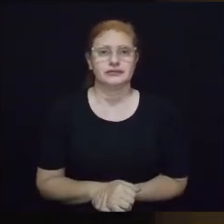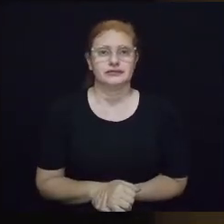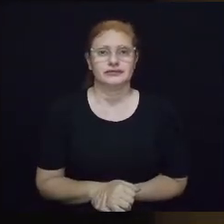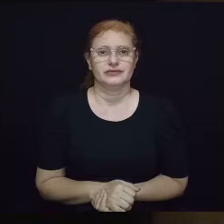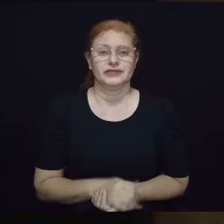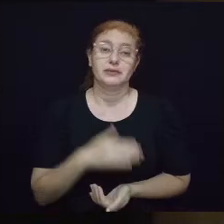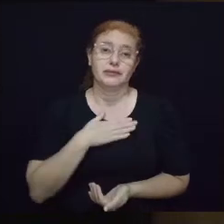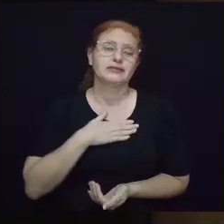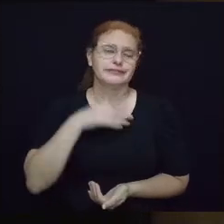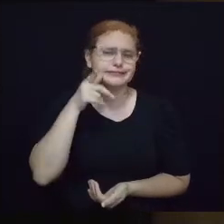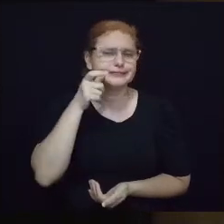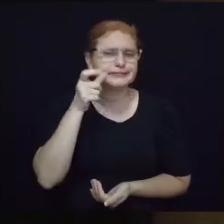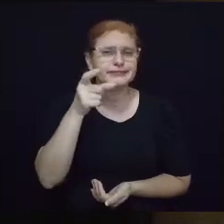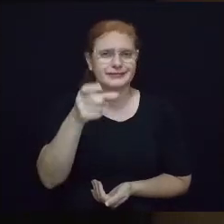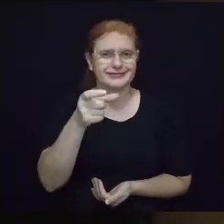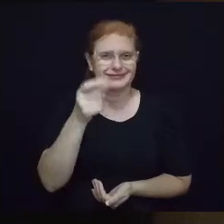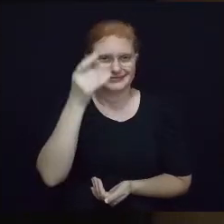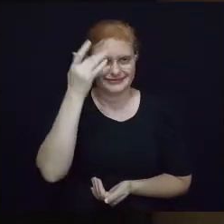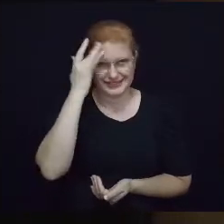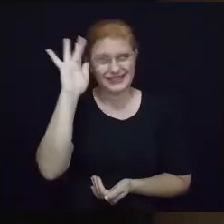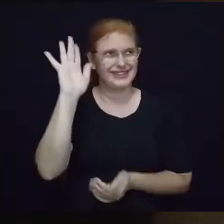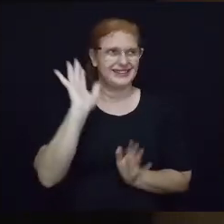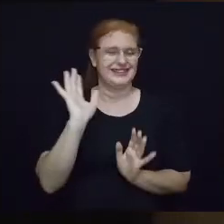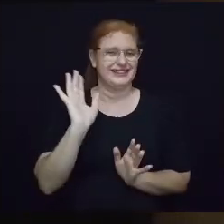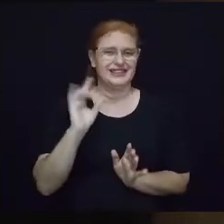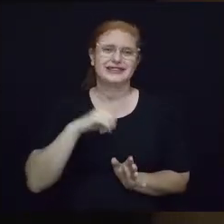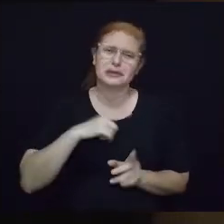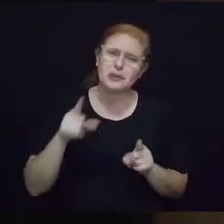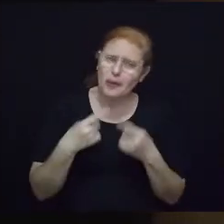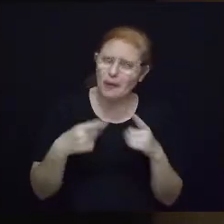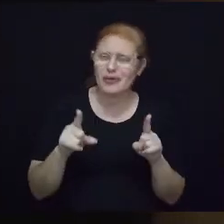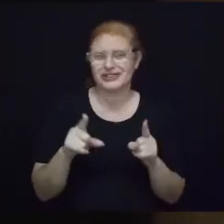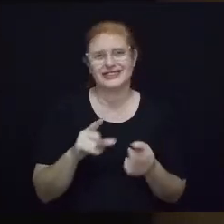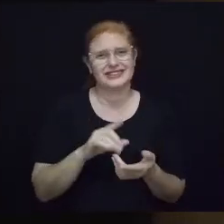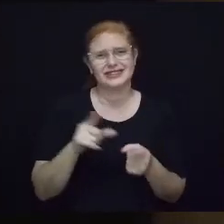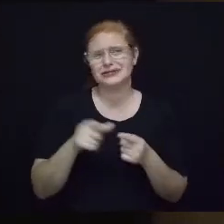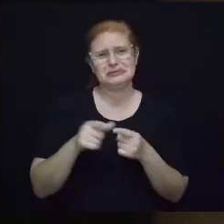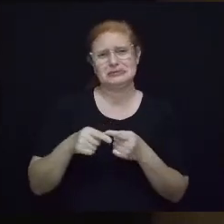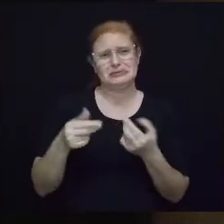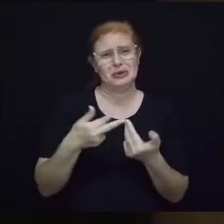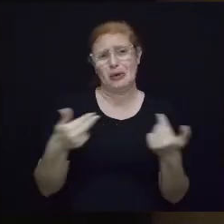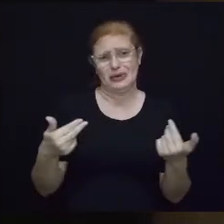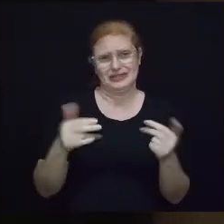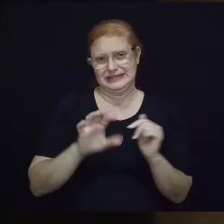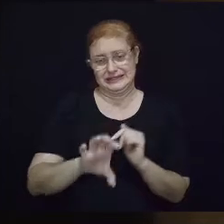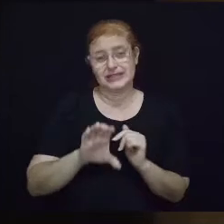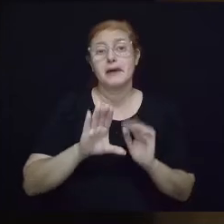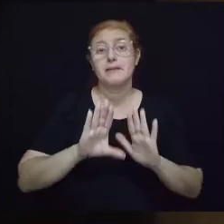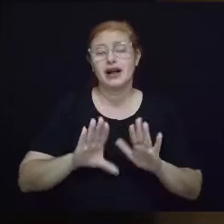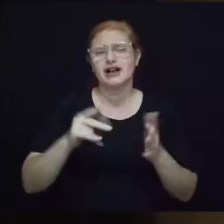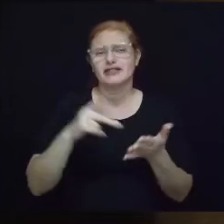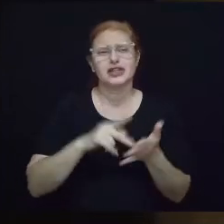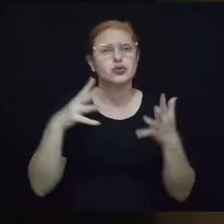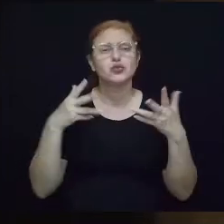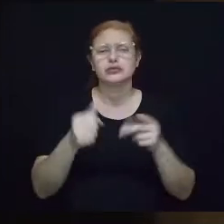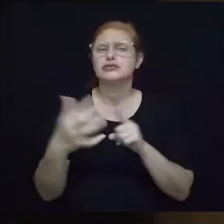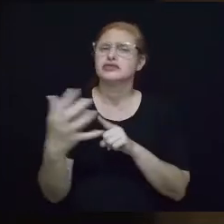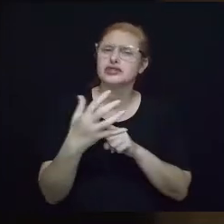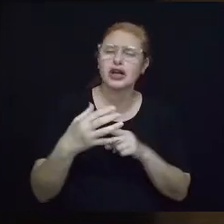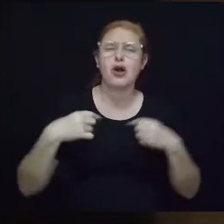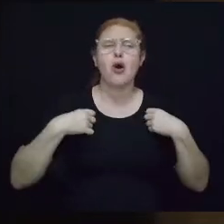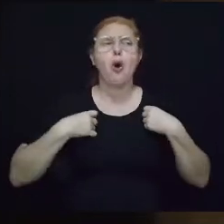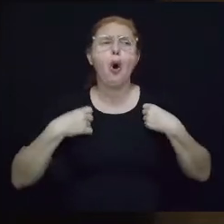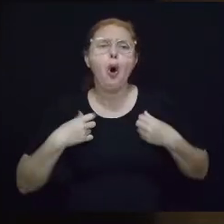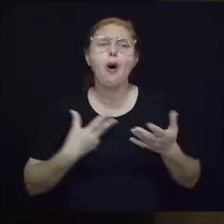Que é o meu interesse, sei lá, e daí tem a música também, enfim, esse tipo de coisa, assim. Mas, na verdade, tudo influencia. A roupa